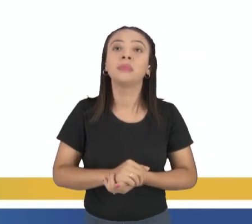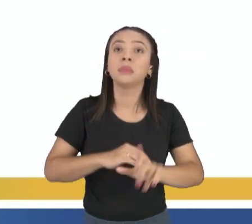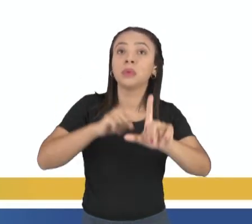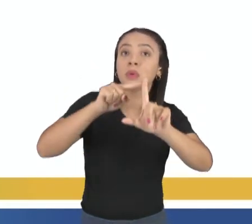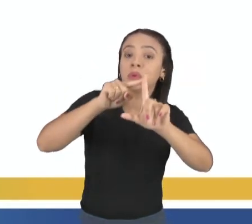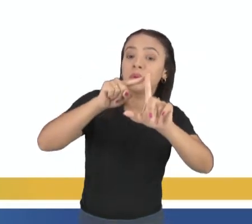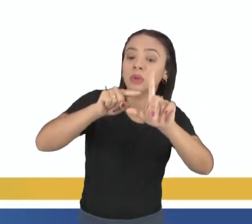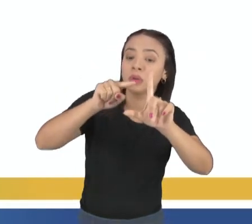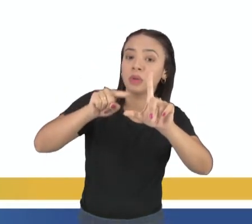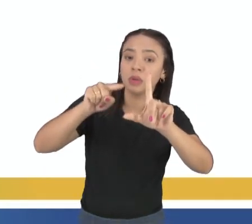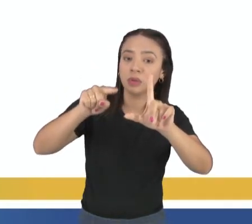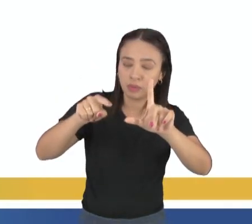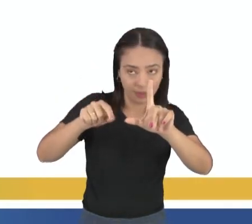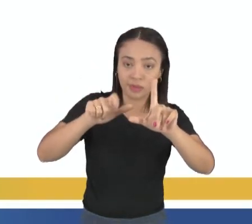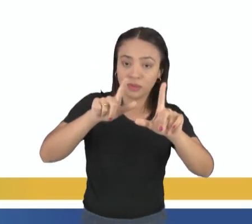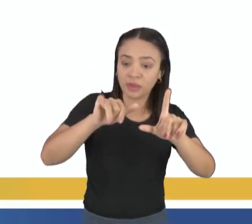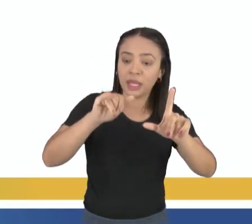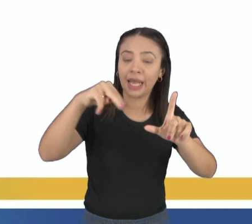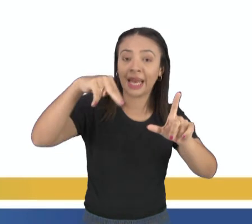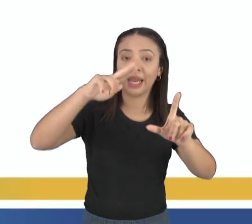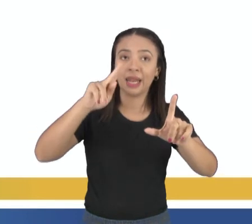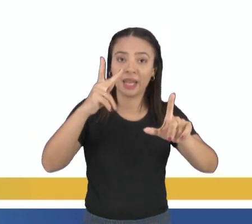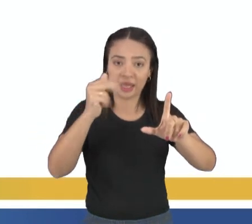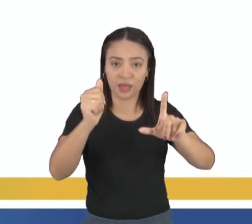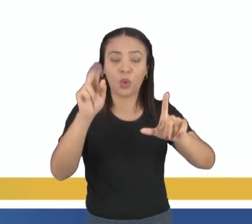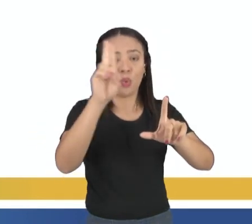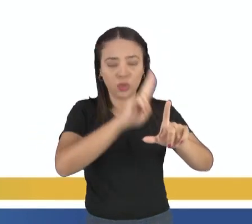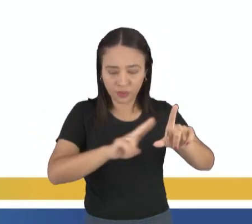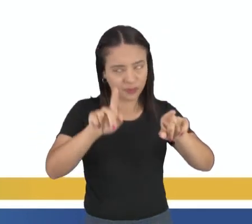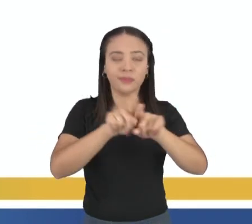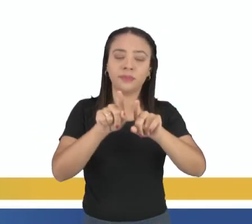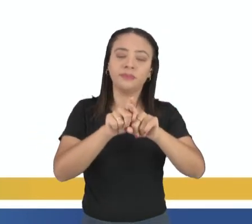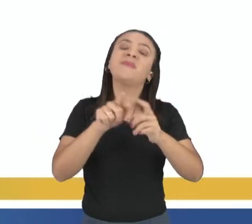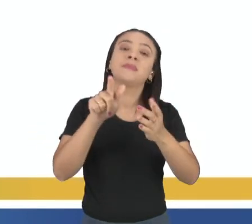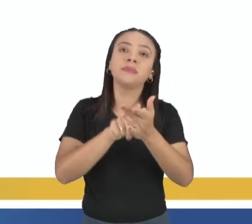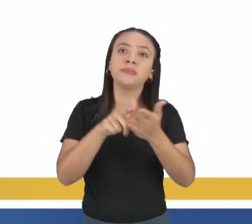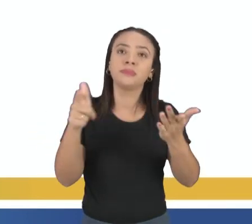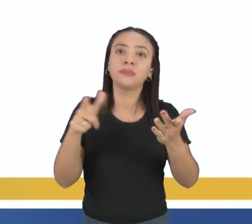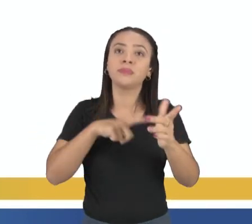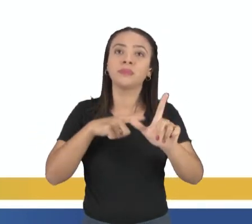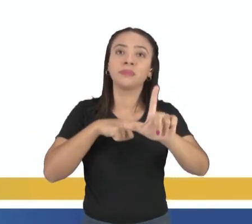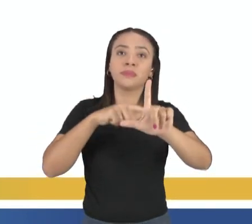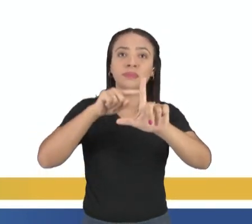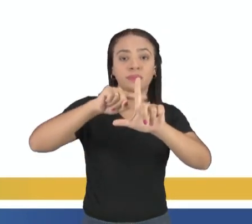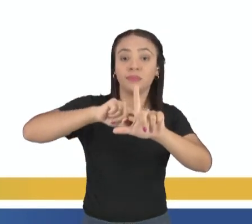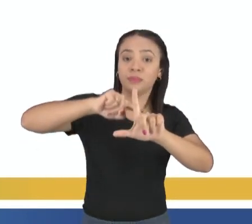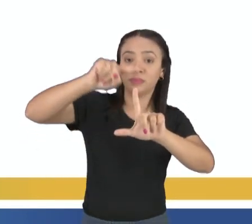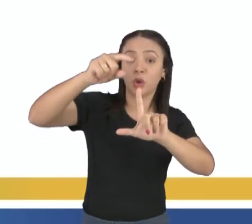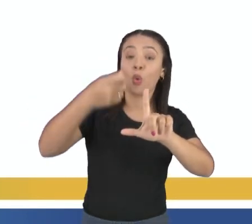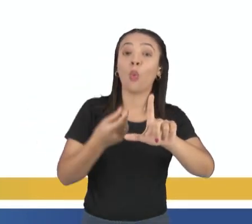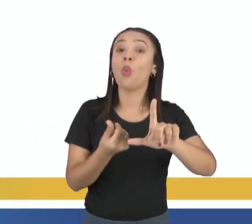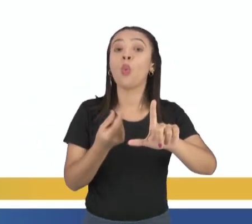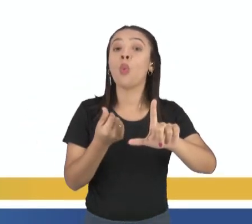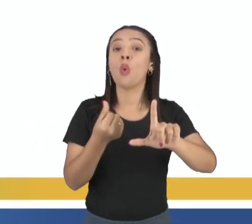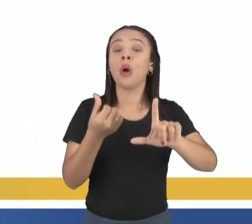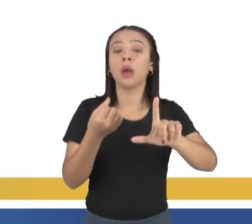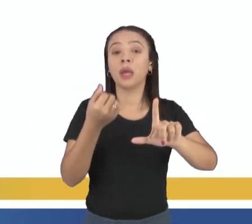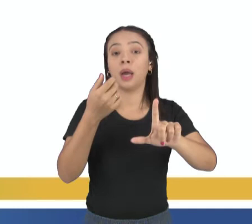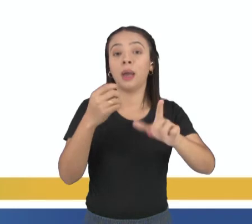gráfico, gente, um gráfico de linha, um gráfico também bastante usado nos jornais. O eixo vertical representa o faturamento e o